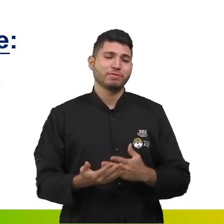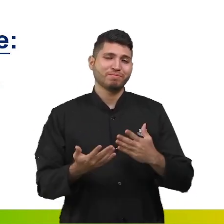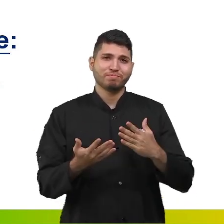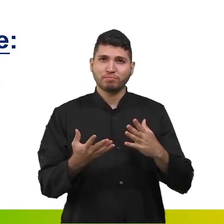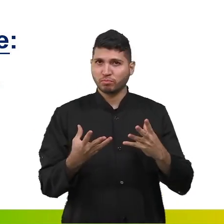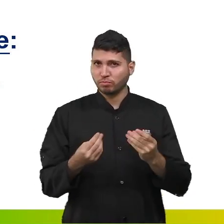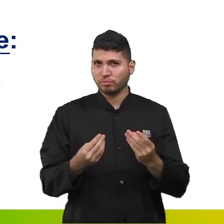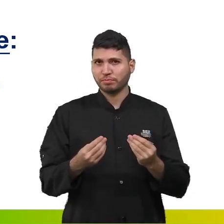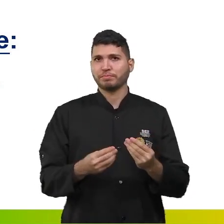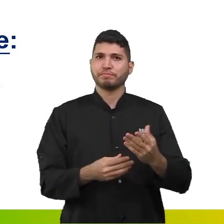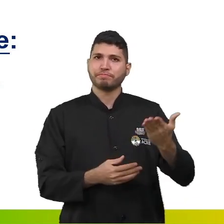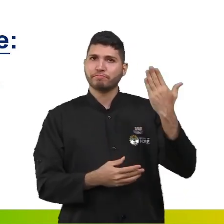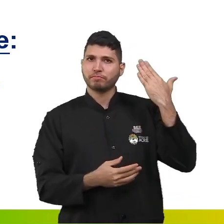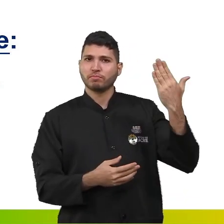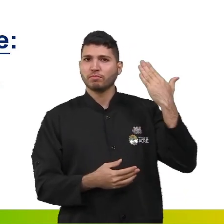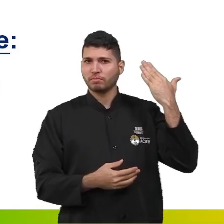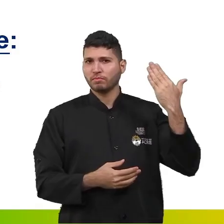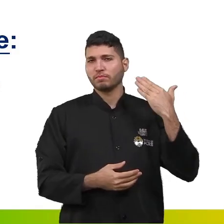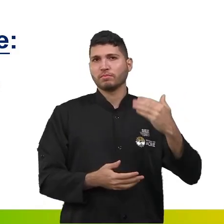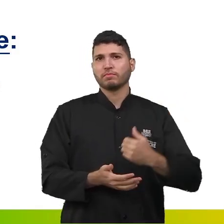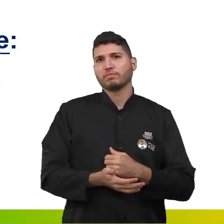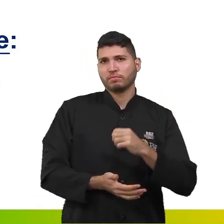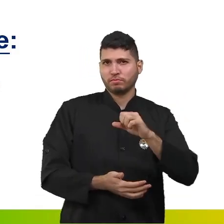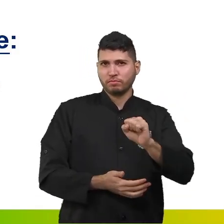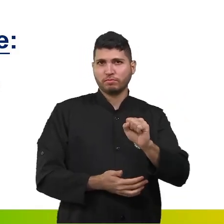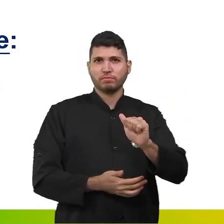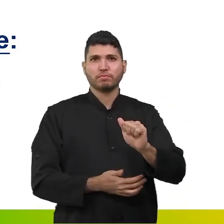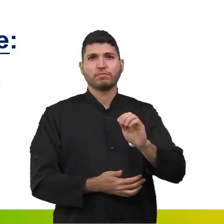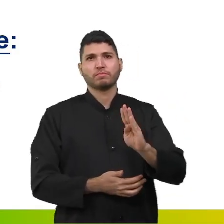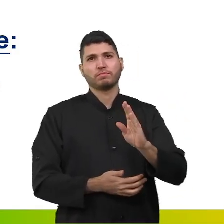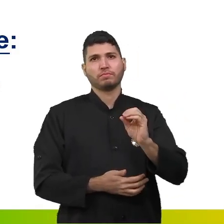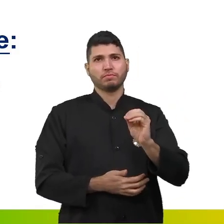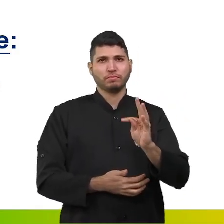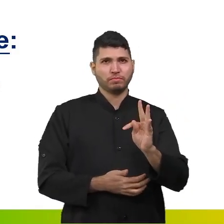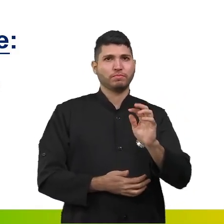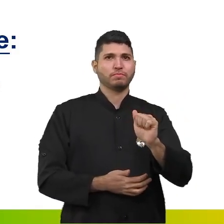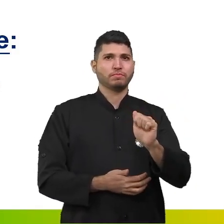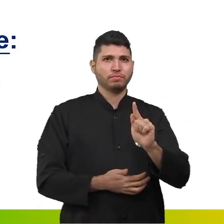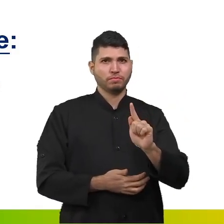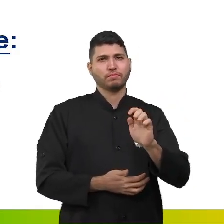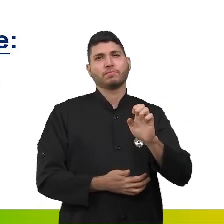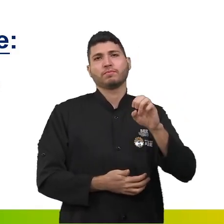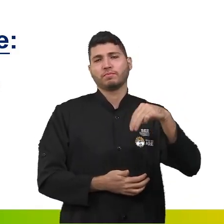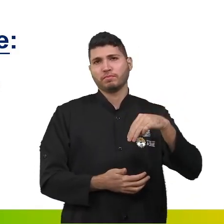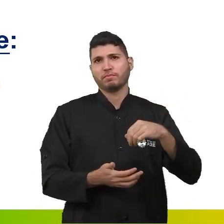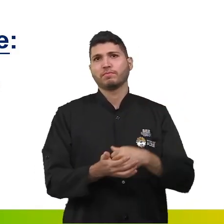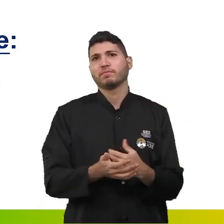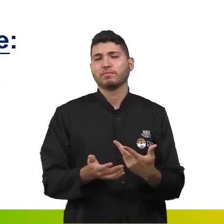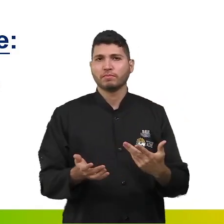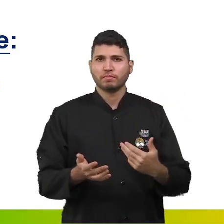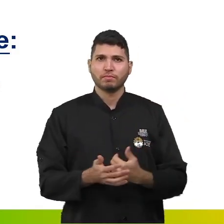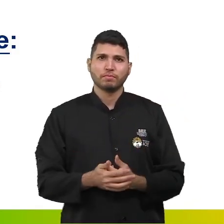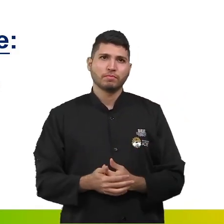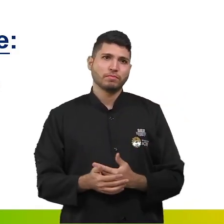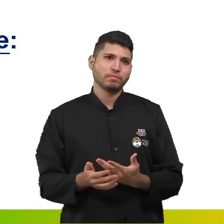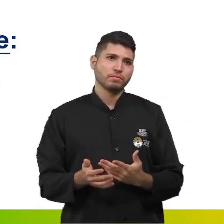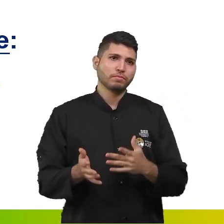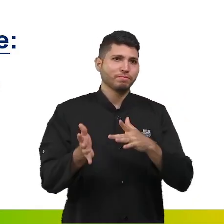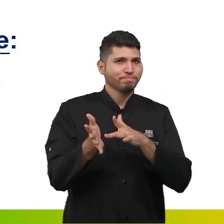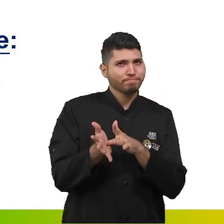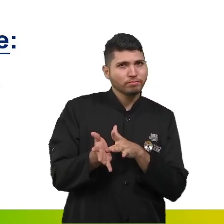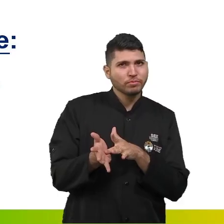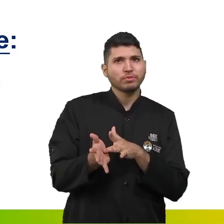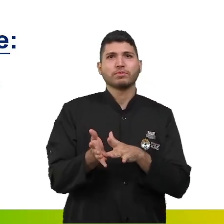aí como forma de resistência a essa escravidão. Também faziam simulações, né? Simulavam doenças,